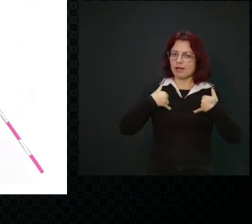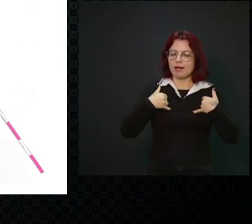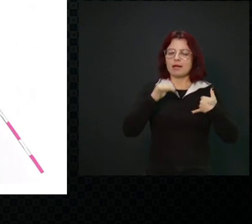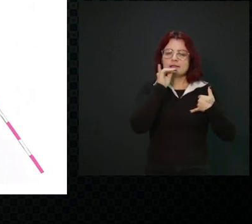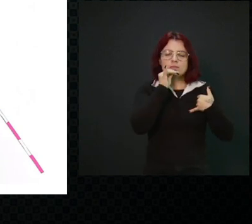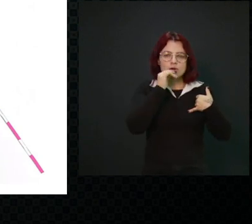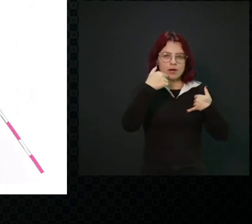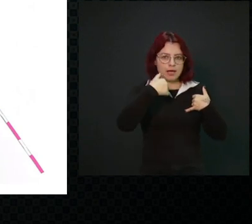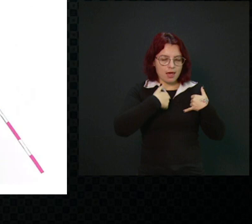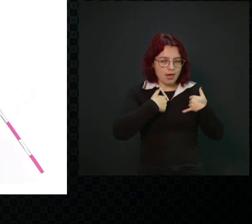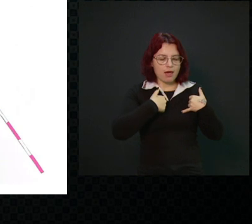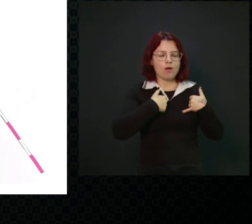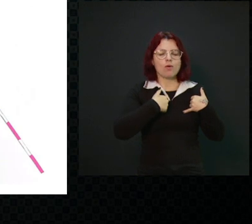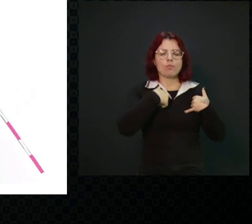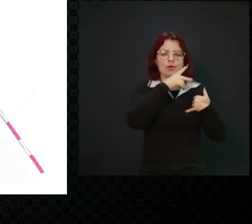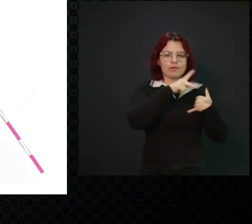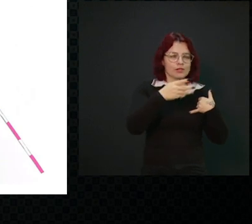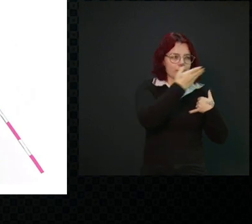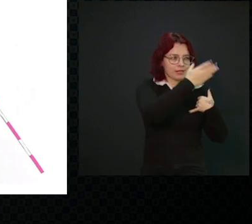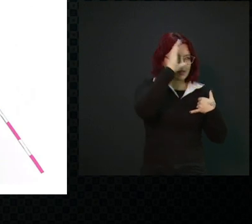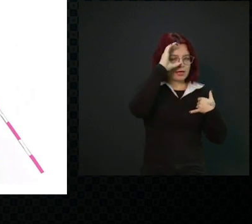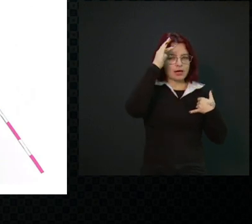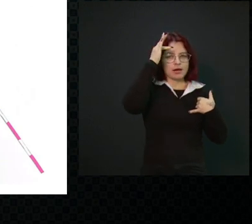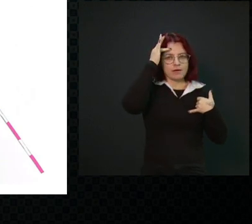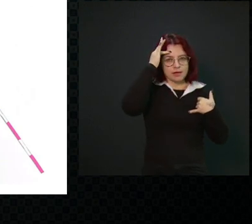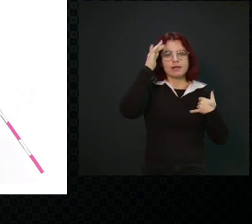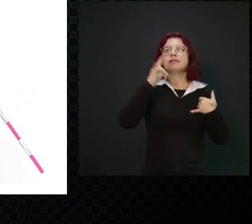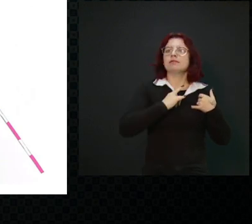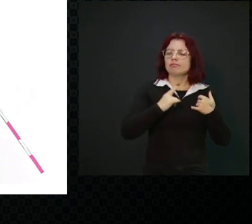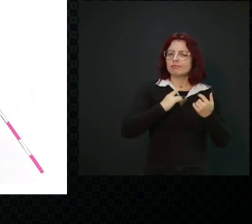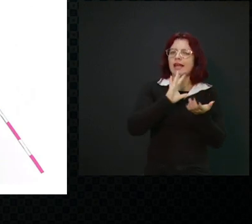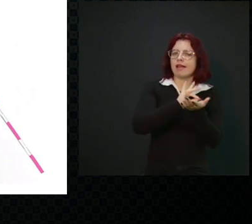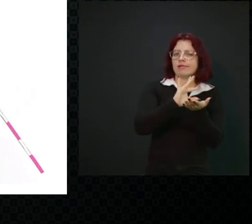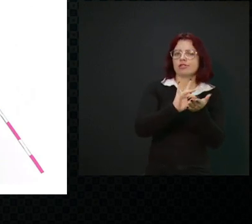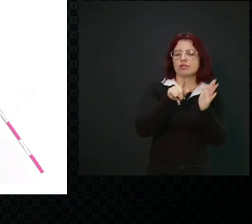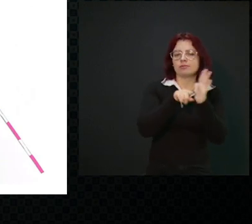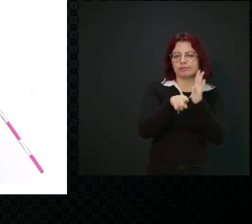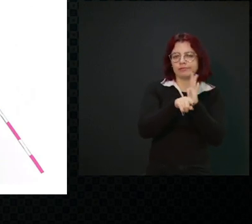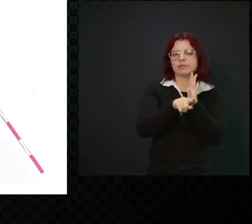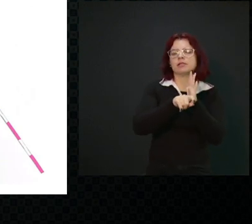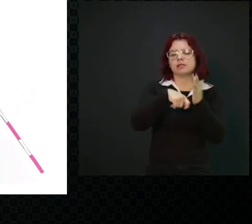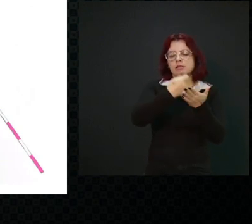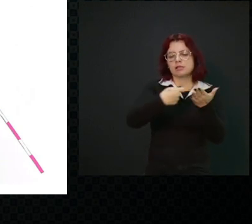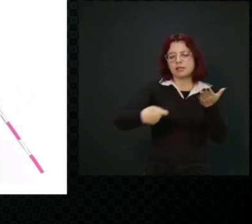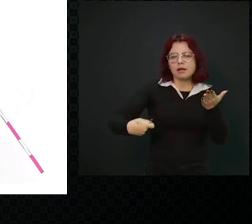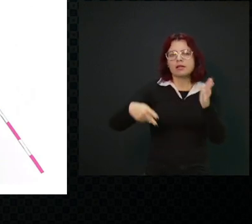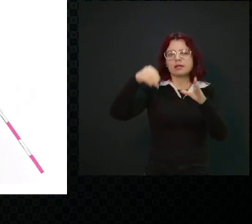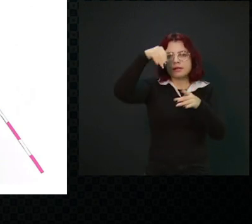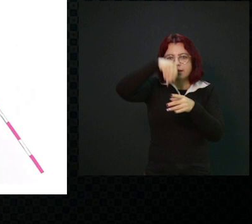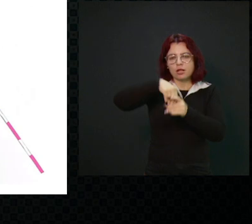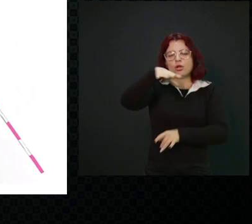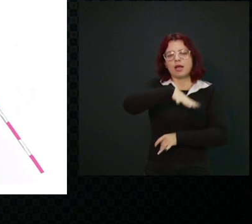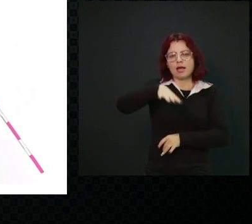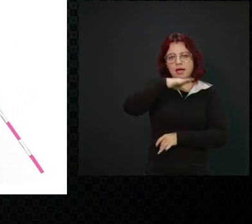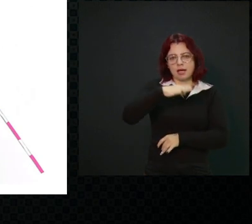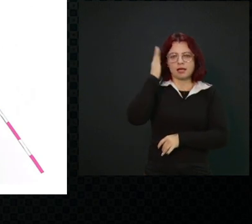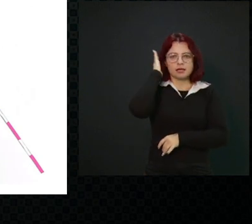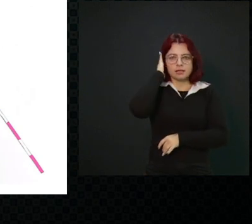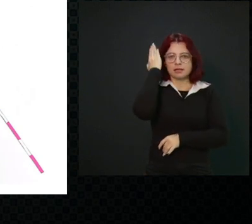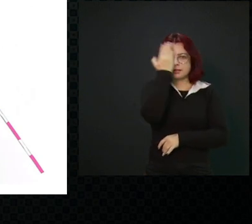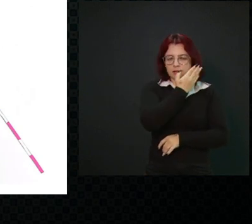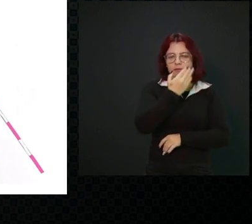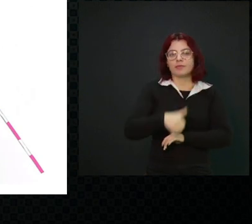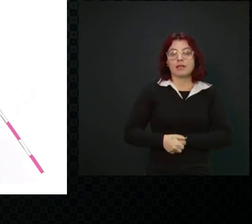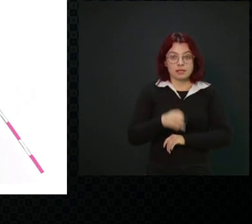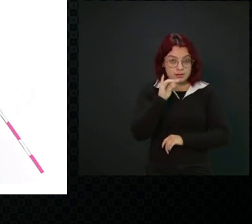temos pesquisas e artigos escritos na área da surdo cegueira. E essa classificação, realmente, se vocês buscarem uma classificação